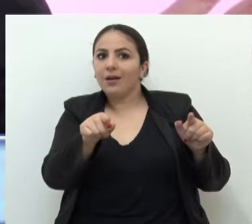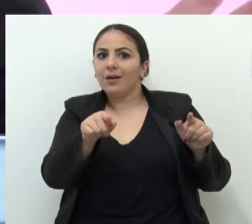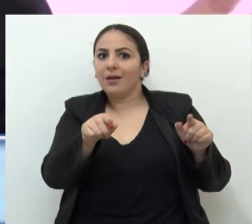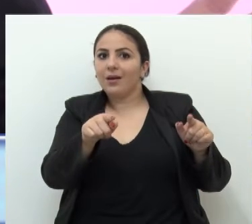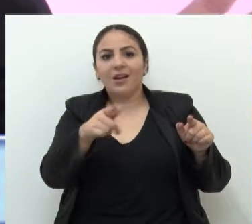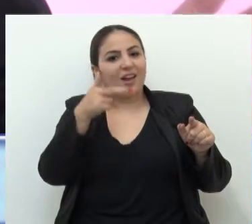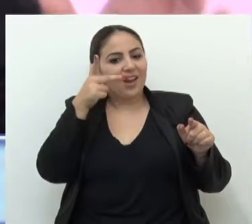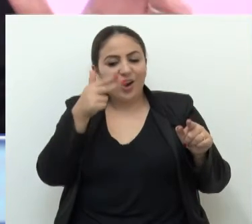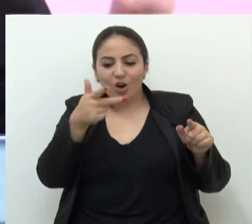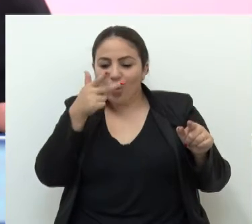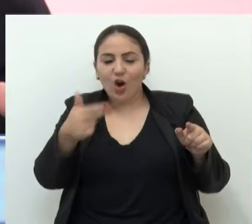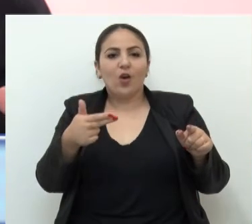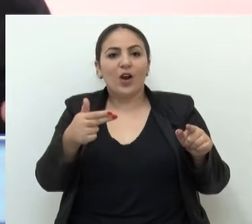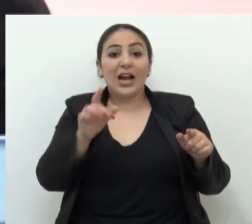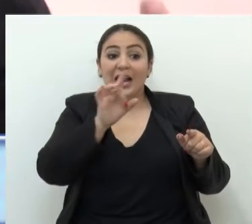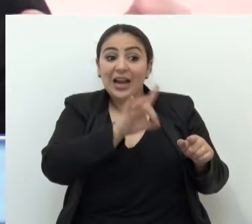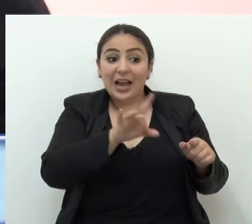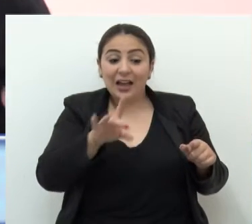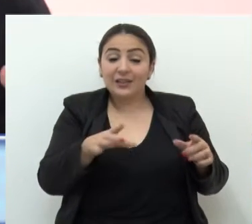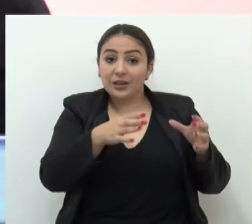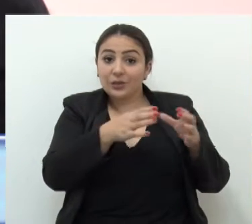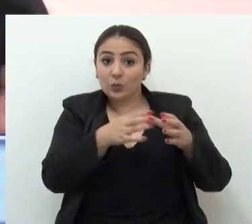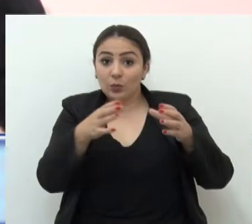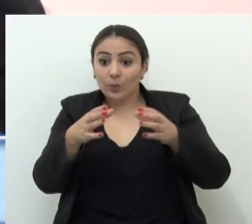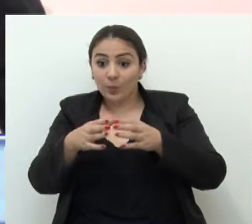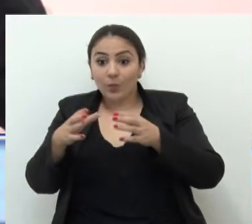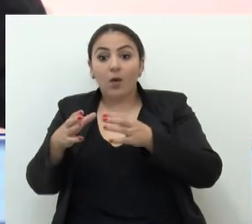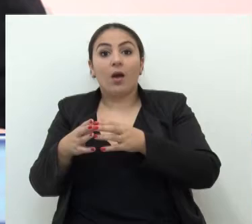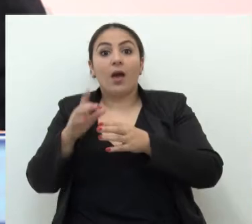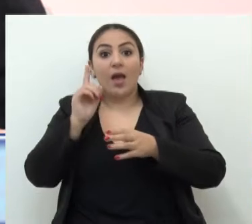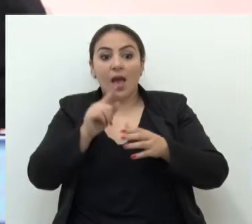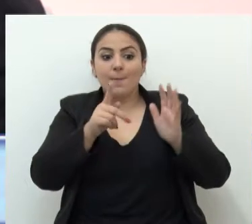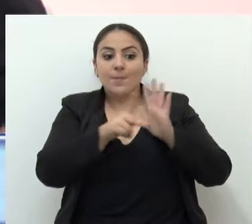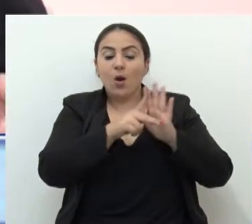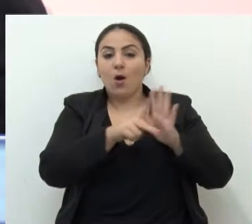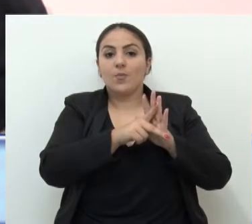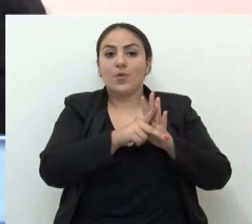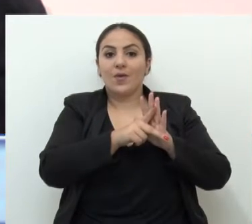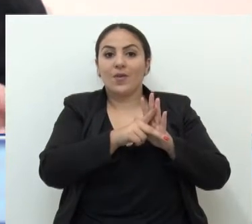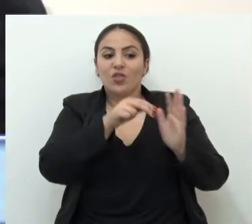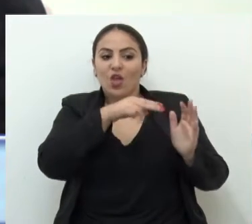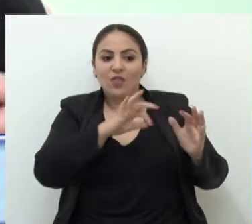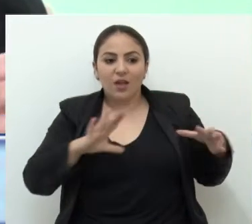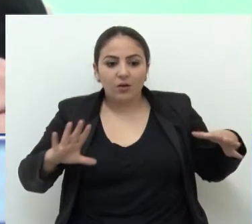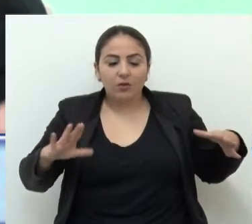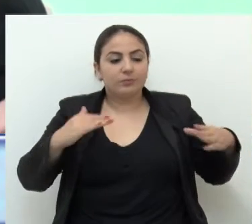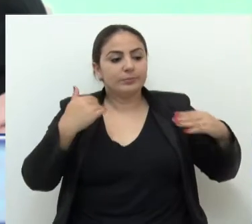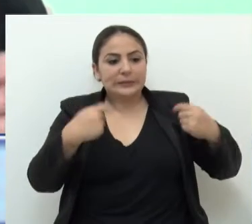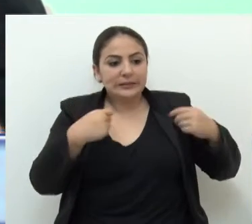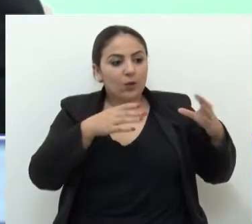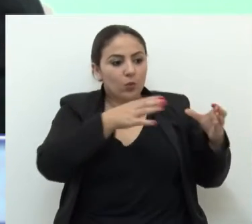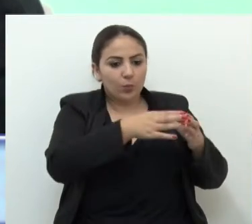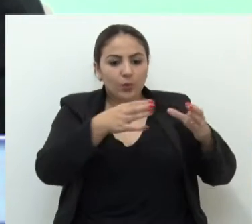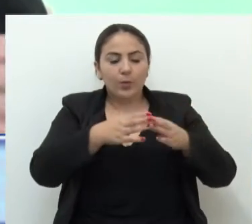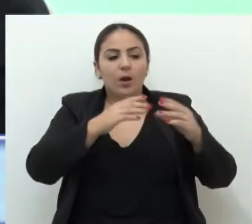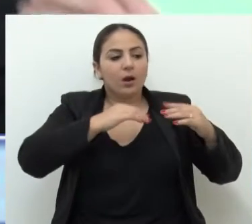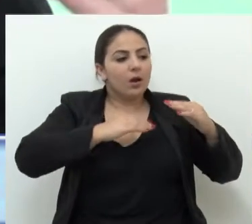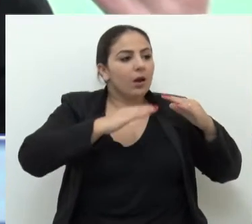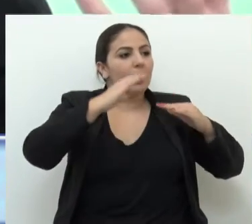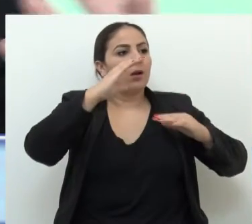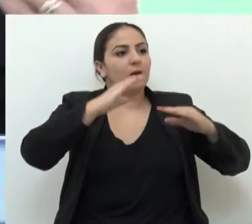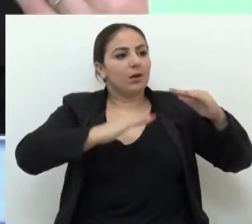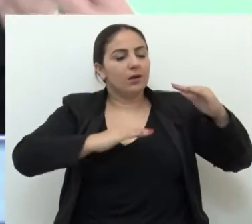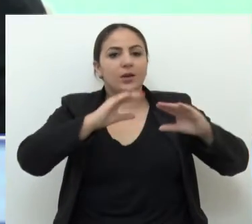O coro é assim, cada grupo, cada naipe é uma nota. Então tem que haver uma sintonia muito perfeita entre eles para